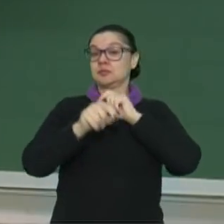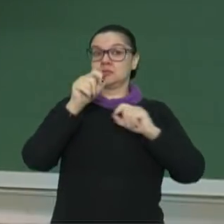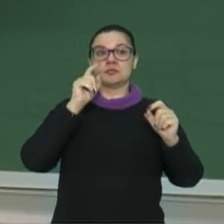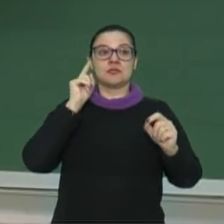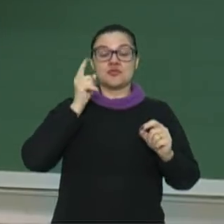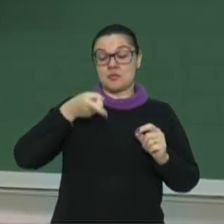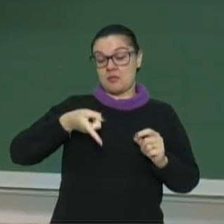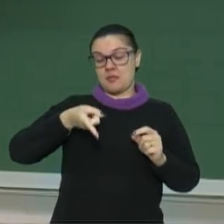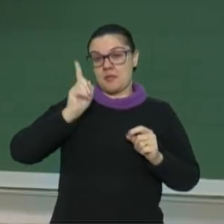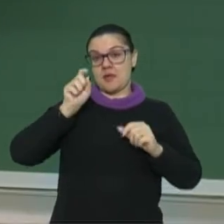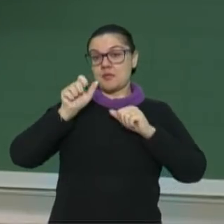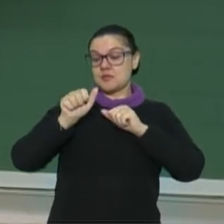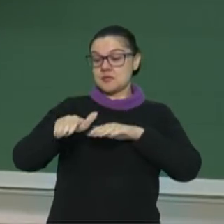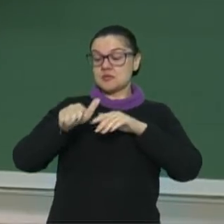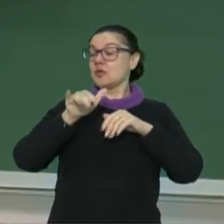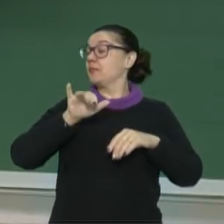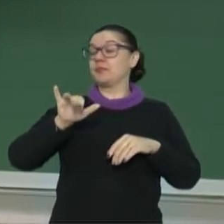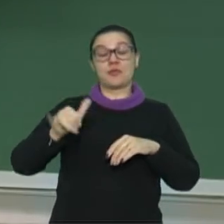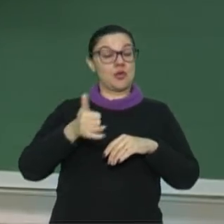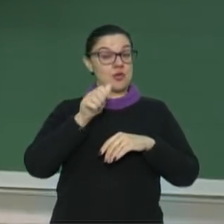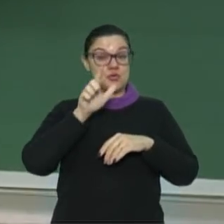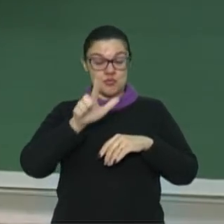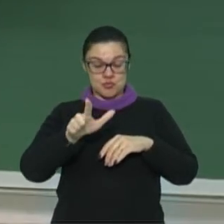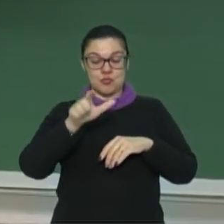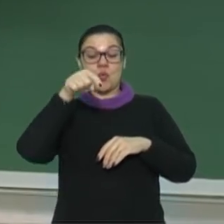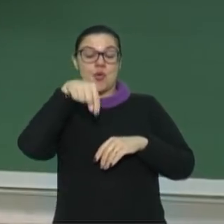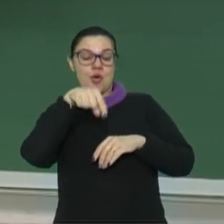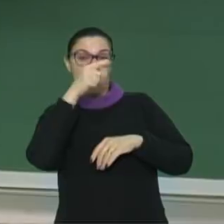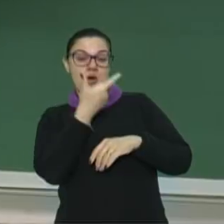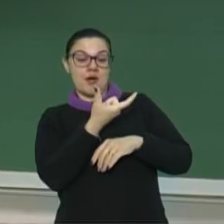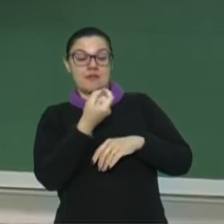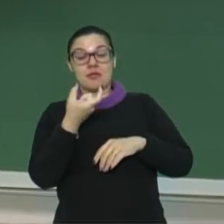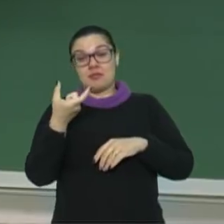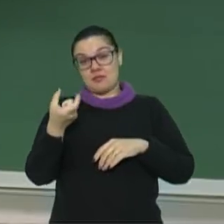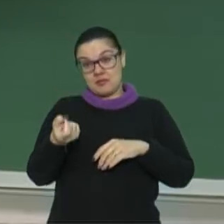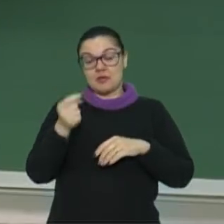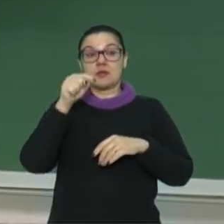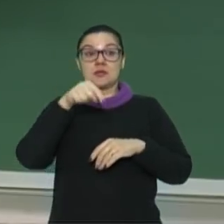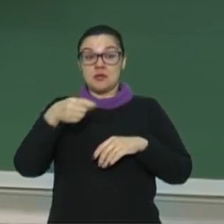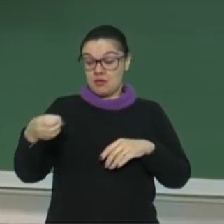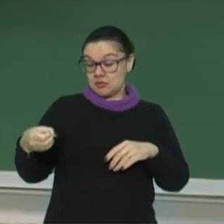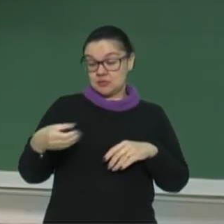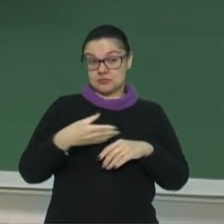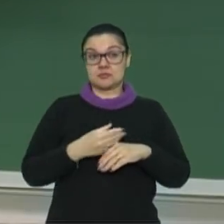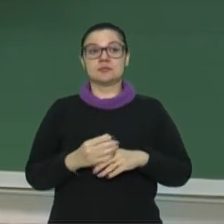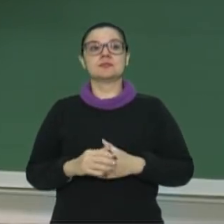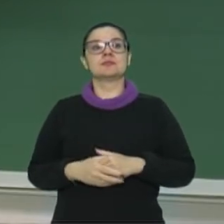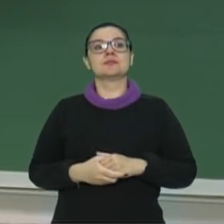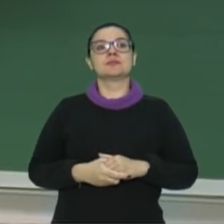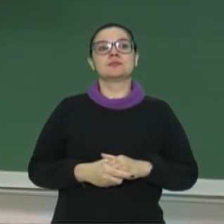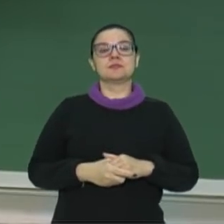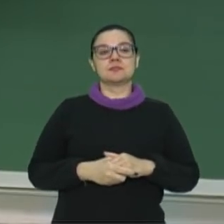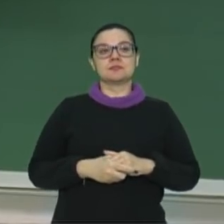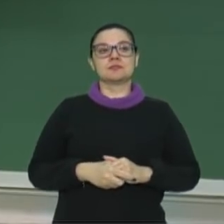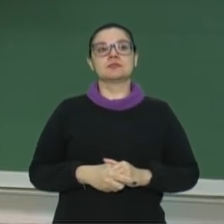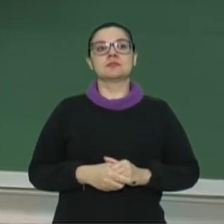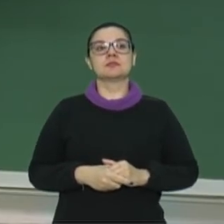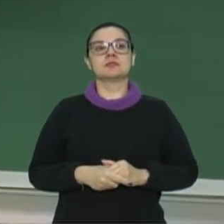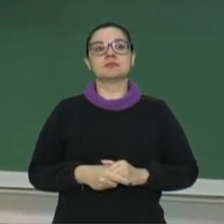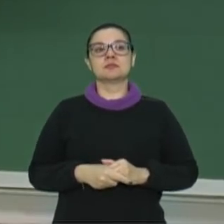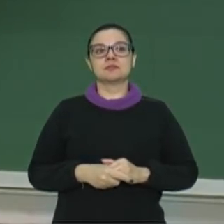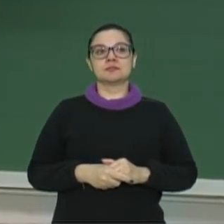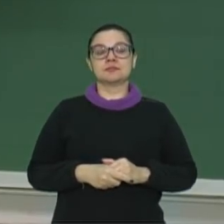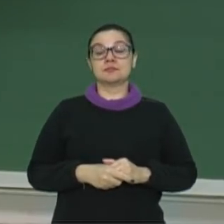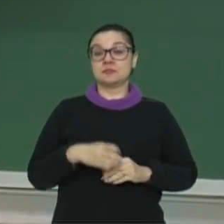Foi em dia 1º de julho desse ano. Então é uma reportagem bem atual, tá certo?